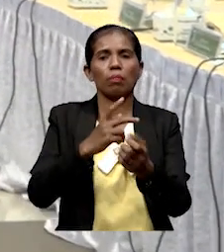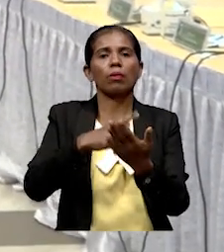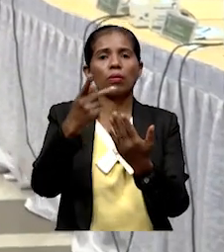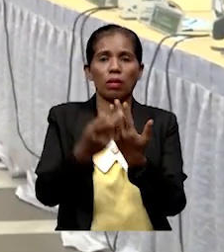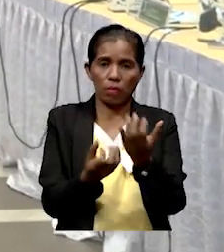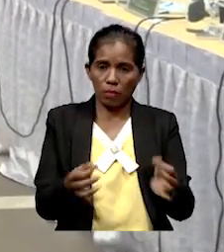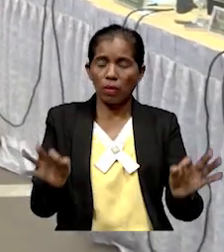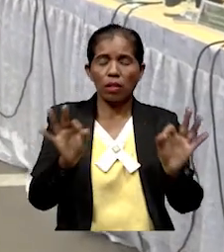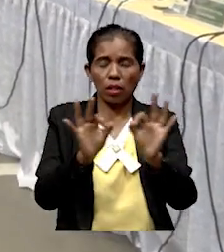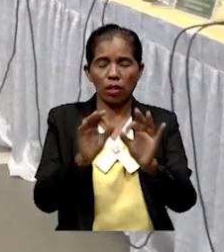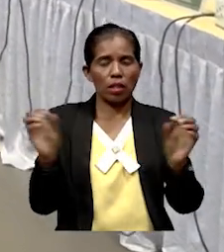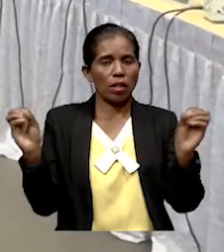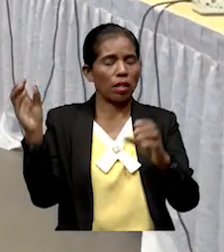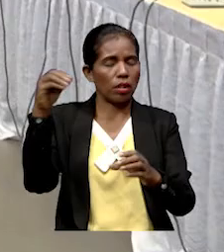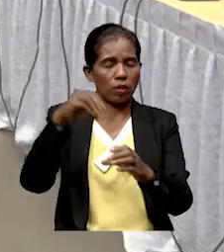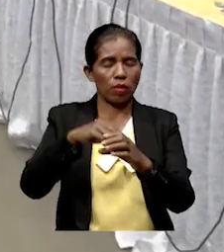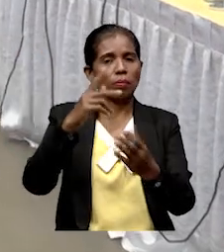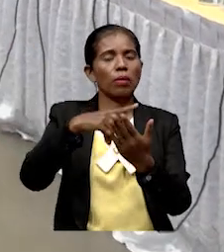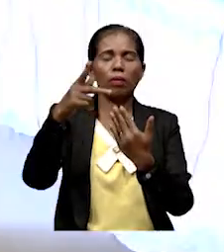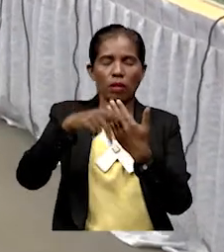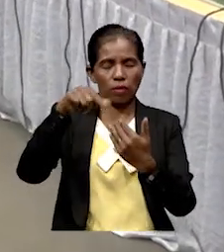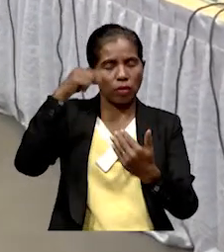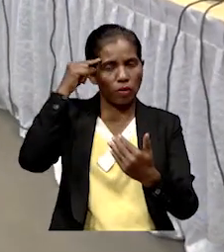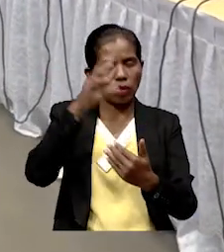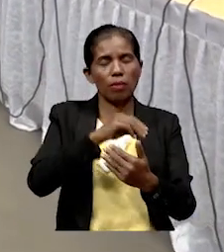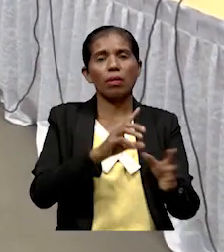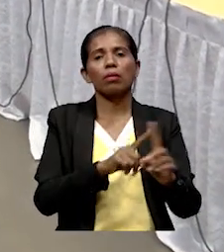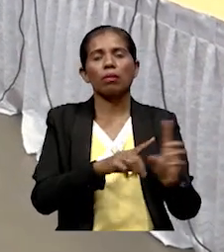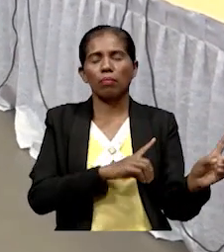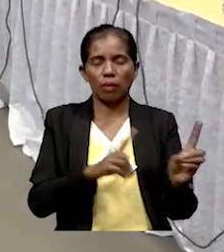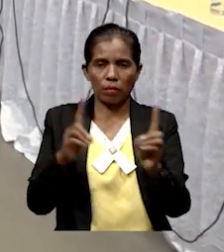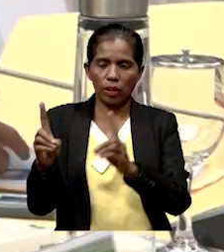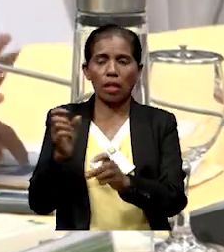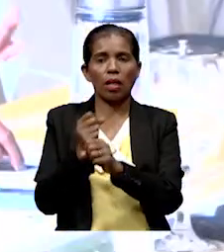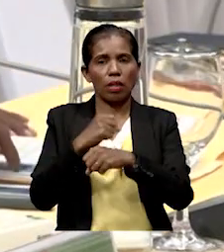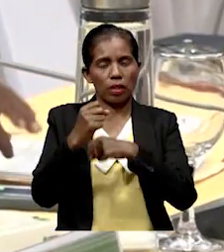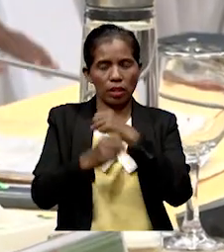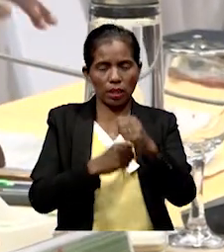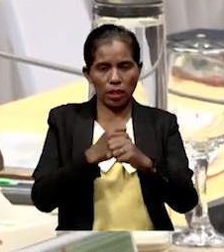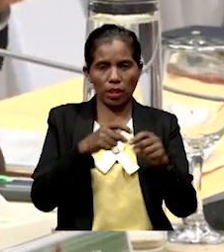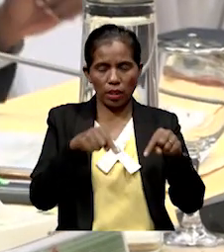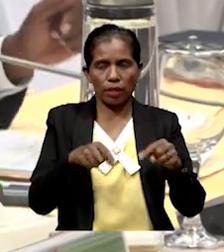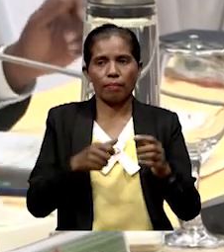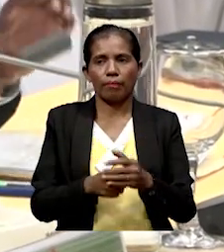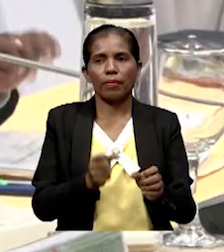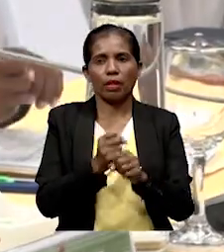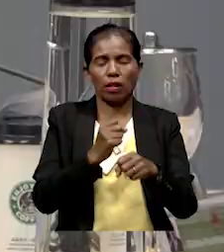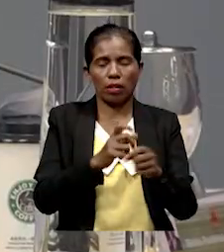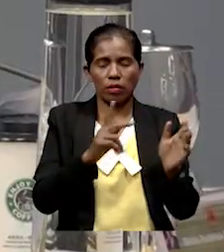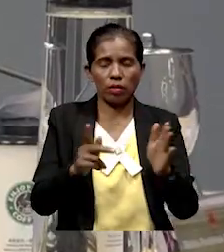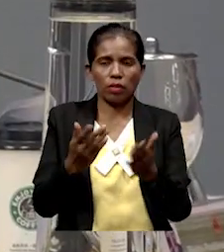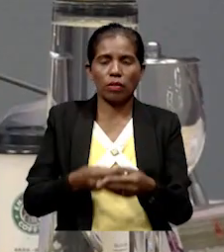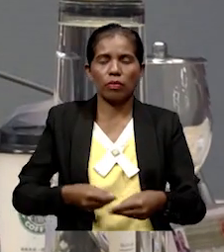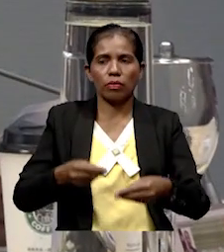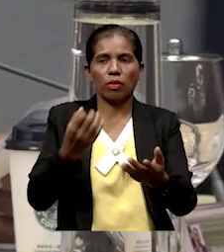sira nebe la inklui iha programa guvernian mebe atu implementa iha tinane. Hanesan plano prioridade sira kona ba atribuisan